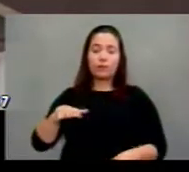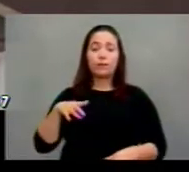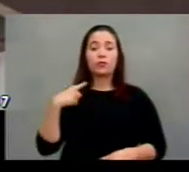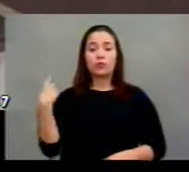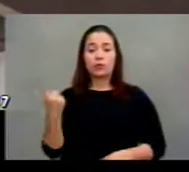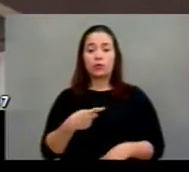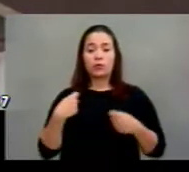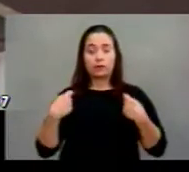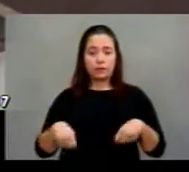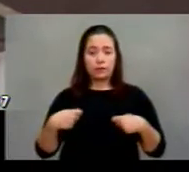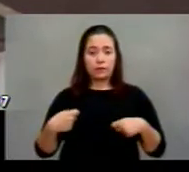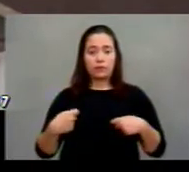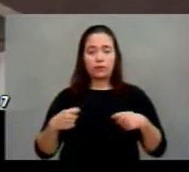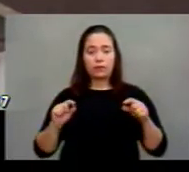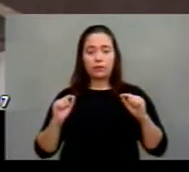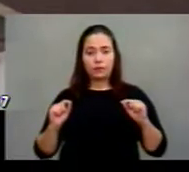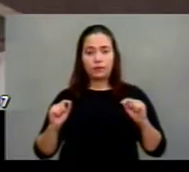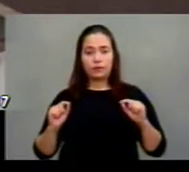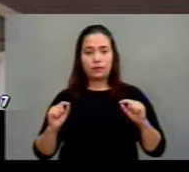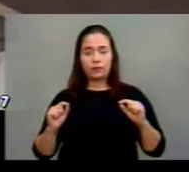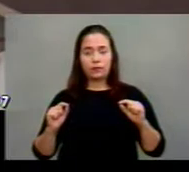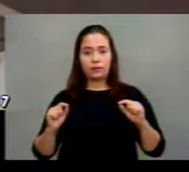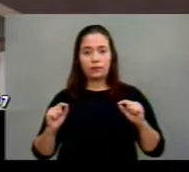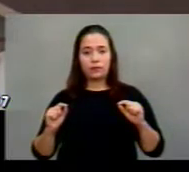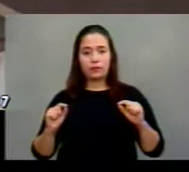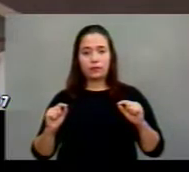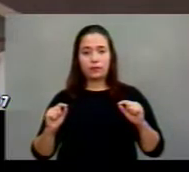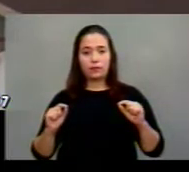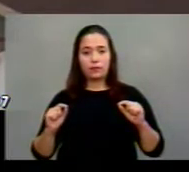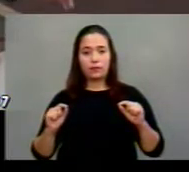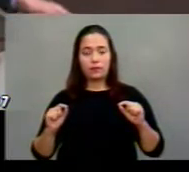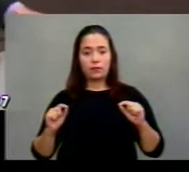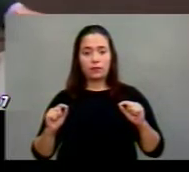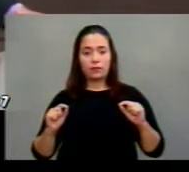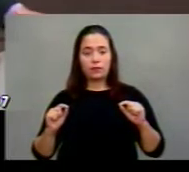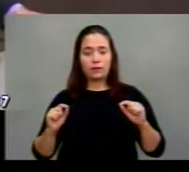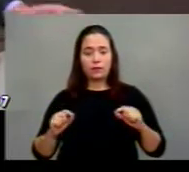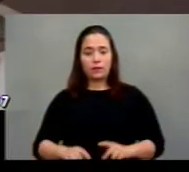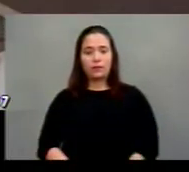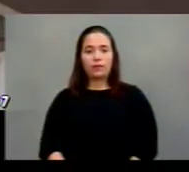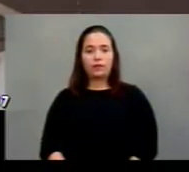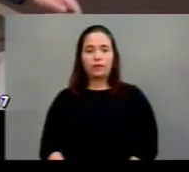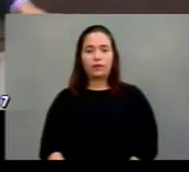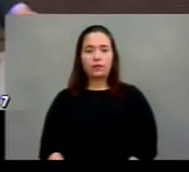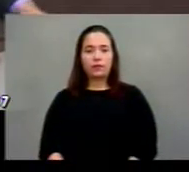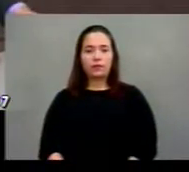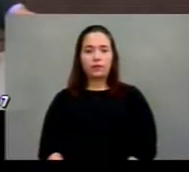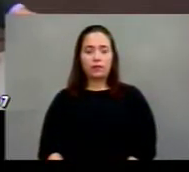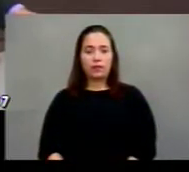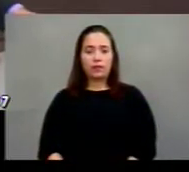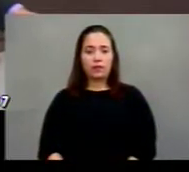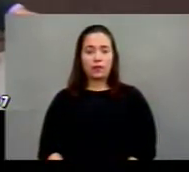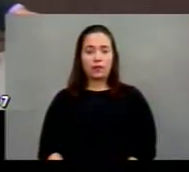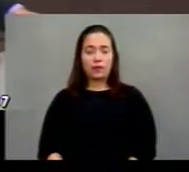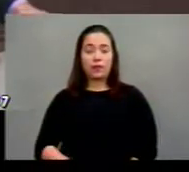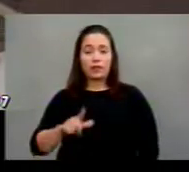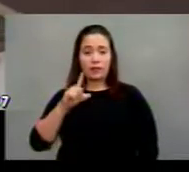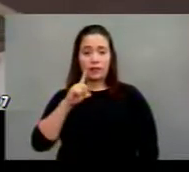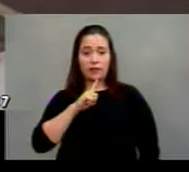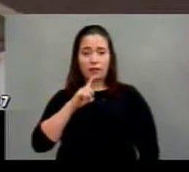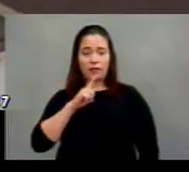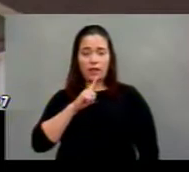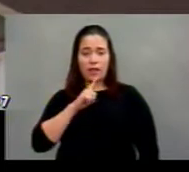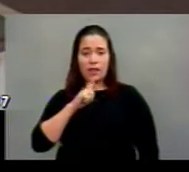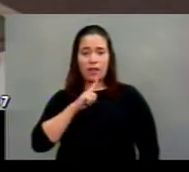precisamos, e aqui não há saída a partir dos parlamentos. Não